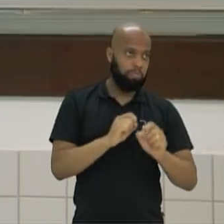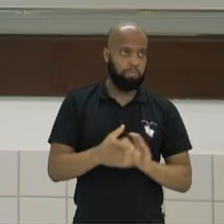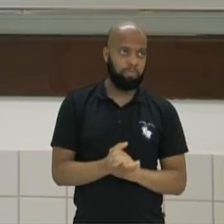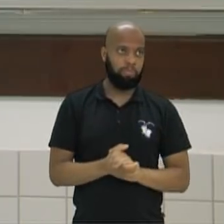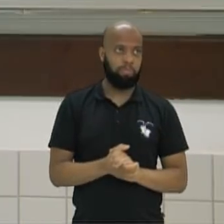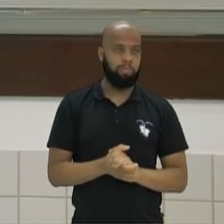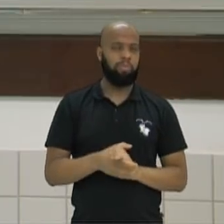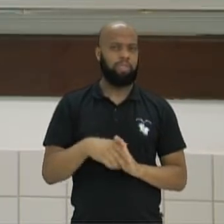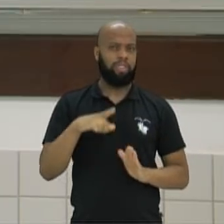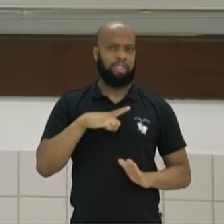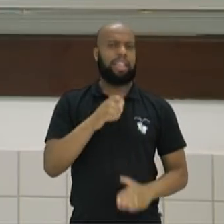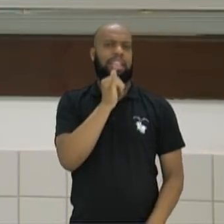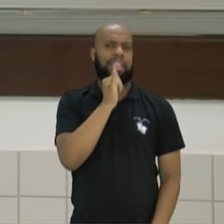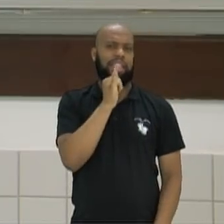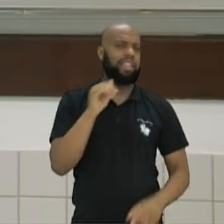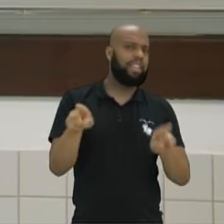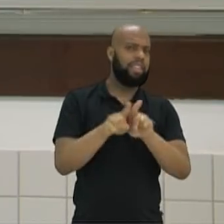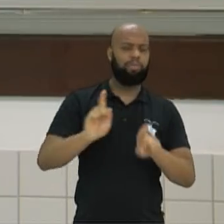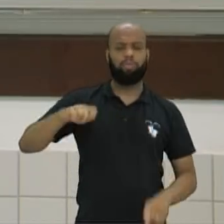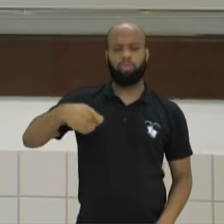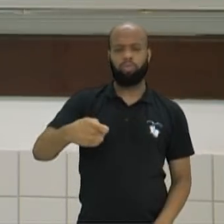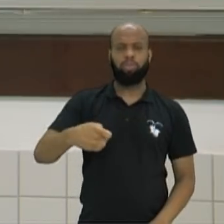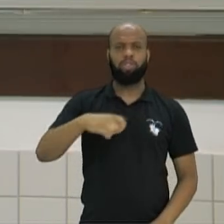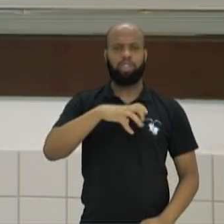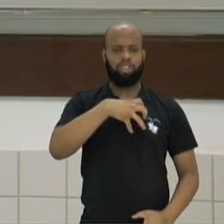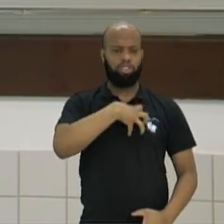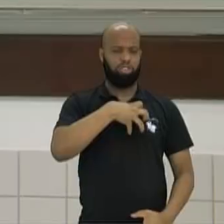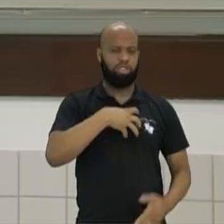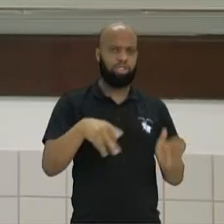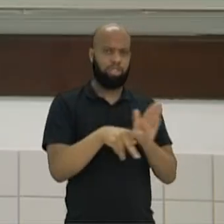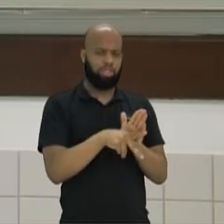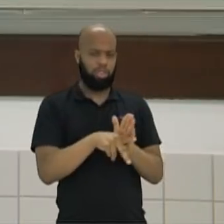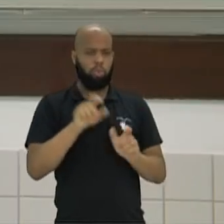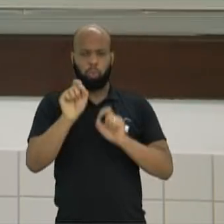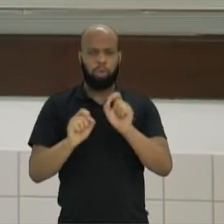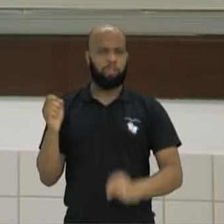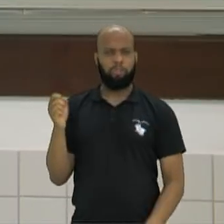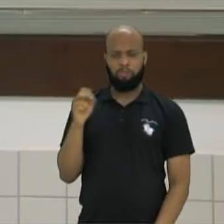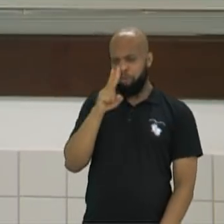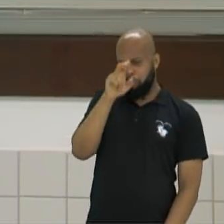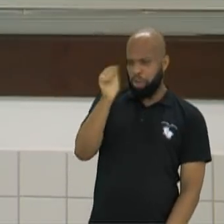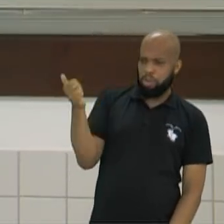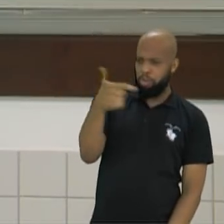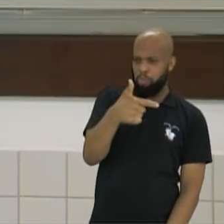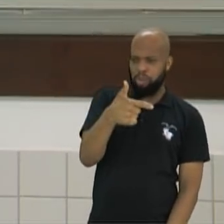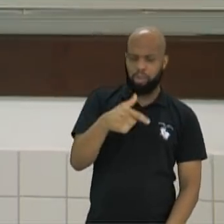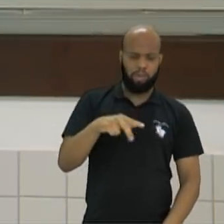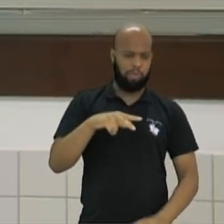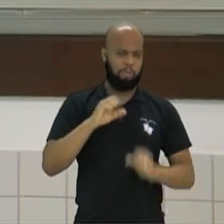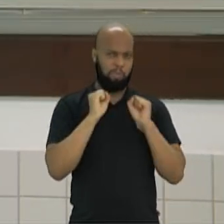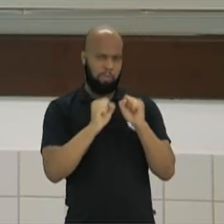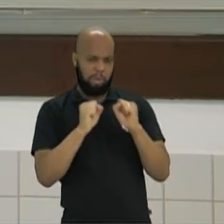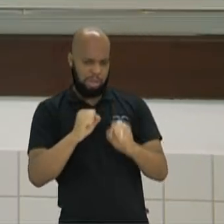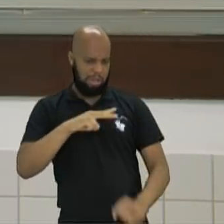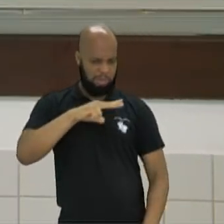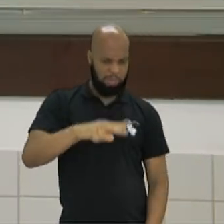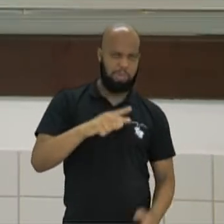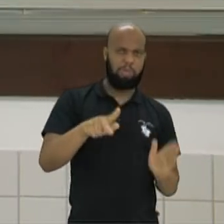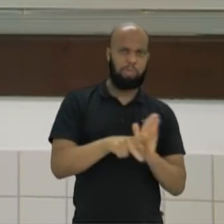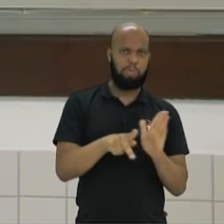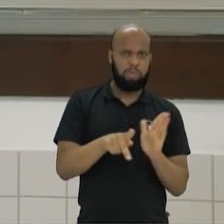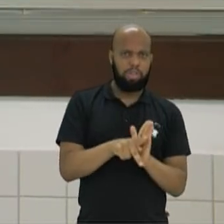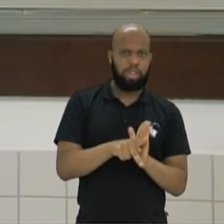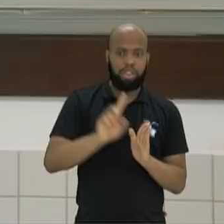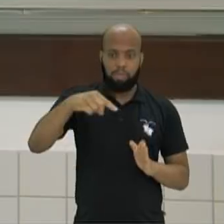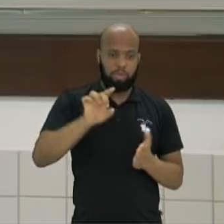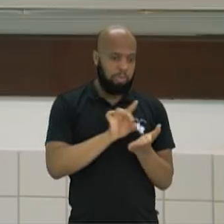dar, inclusive, um exemplo sobre essa dinâmica, o que pode ser mais forte, o poder dos portugueses vindo depois da expulsão